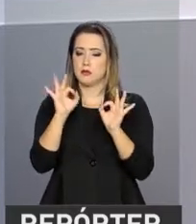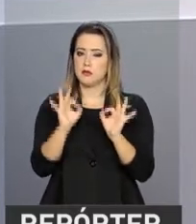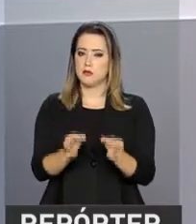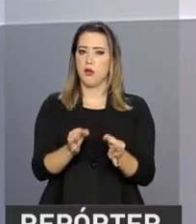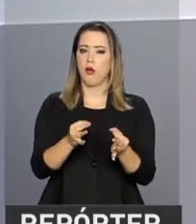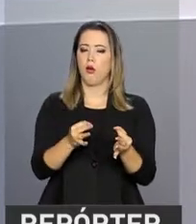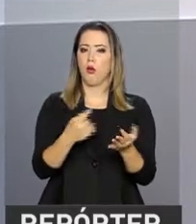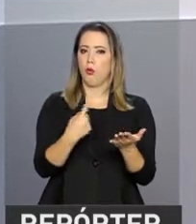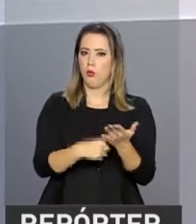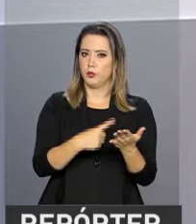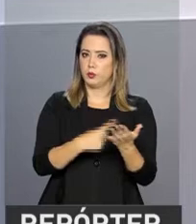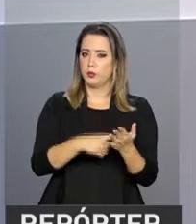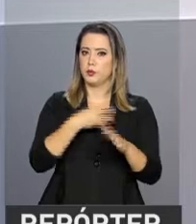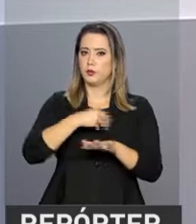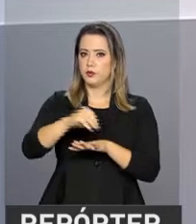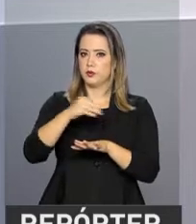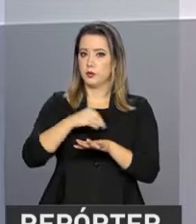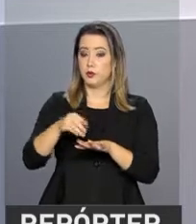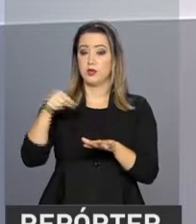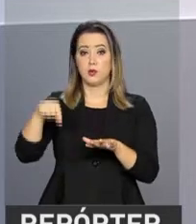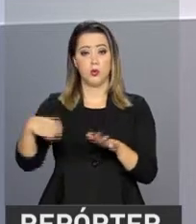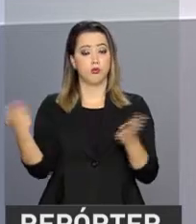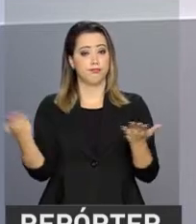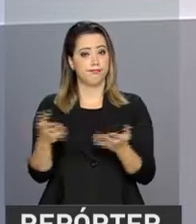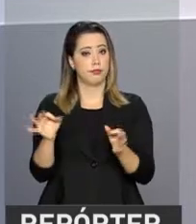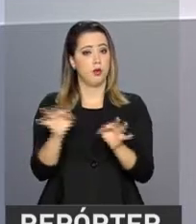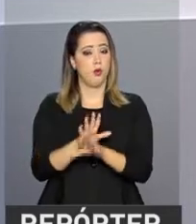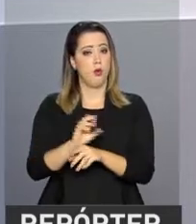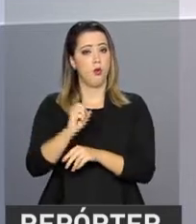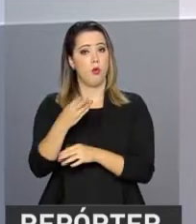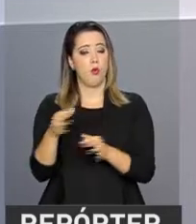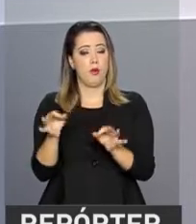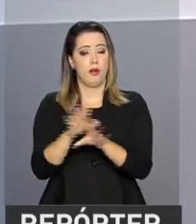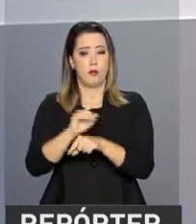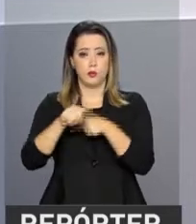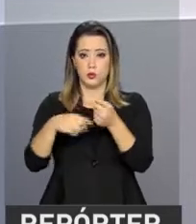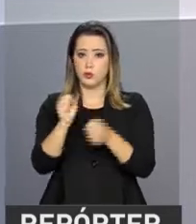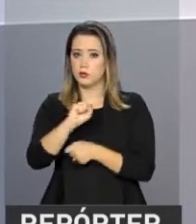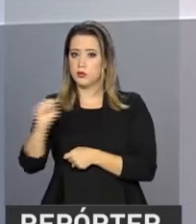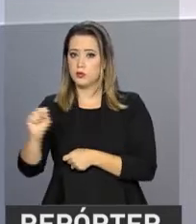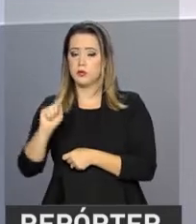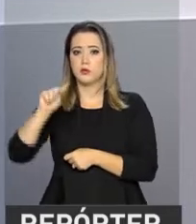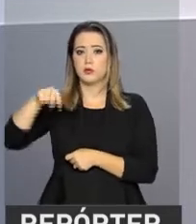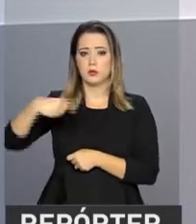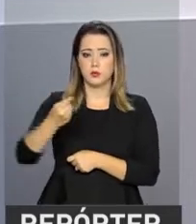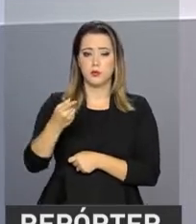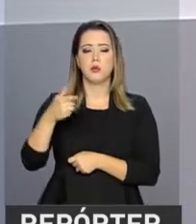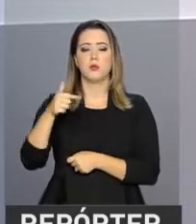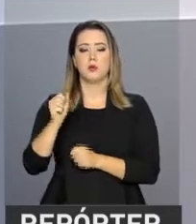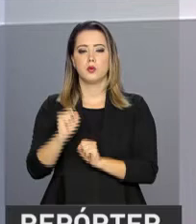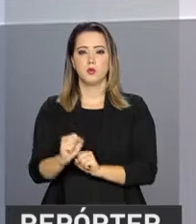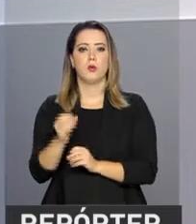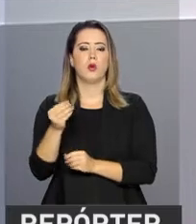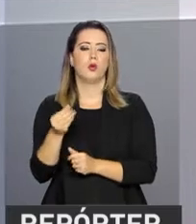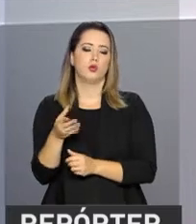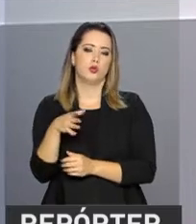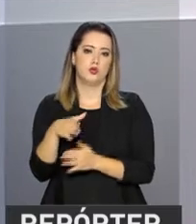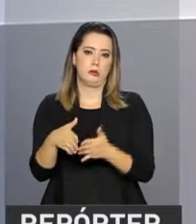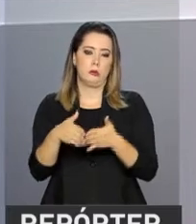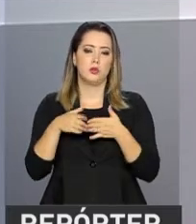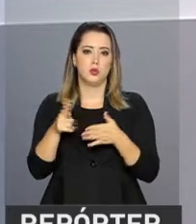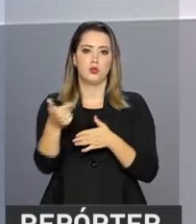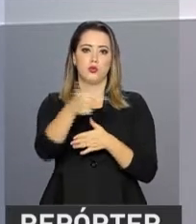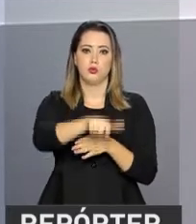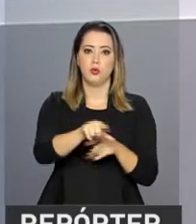renovar o contrato até o fim do dia vai ficar sem o financiamento para o semestre mas pode tentar de novo no semestre que vem o prazo para renovação